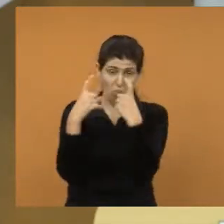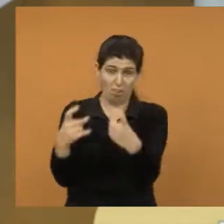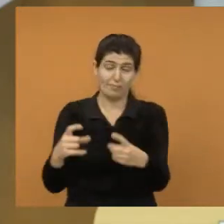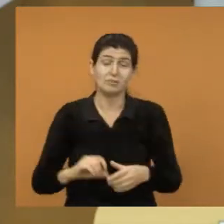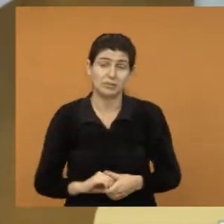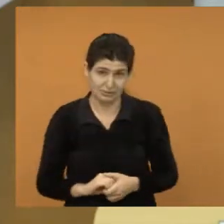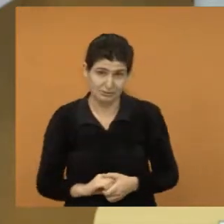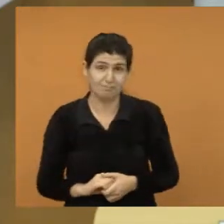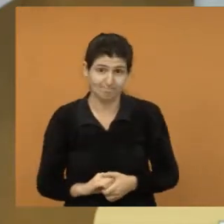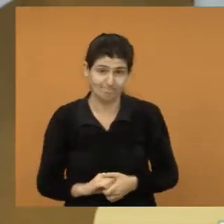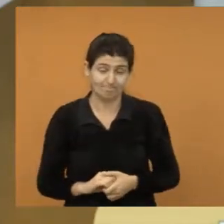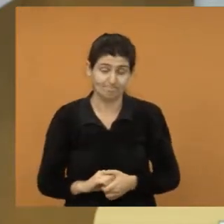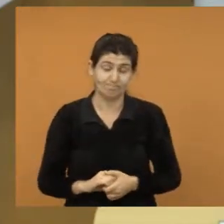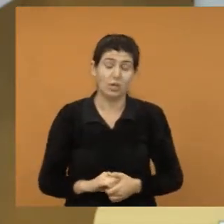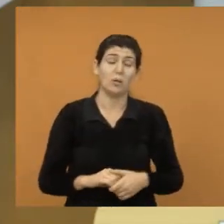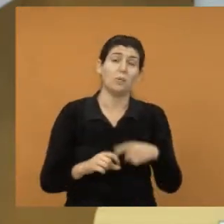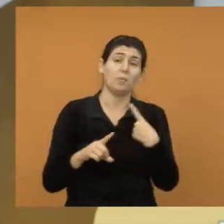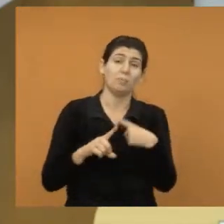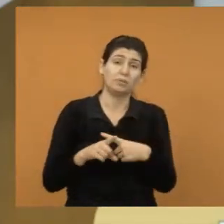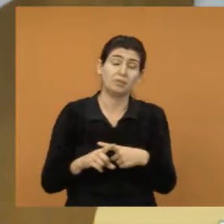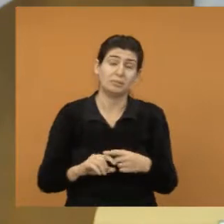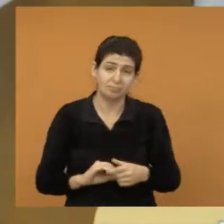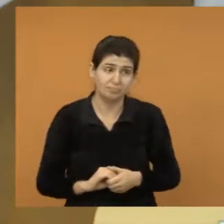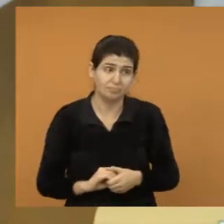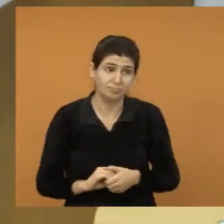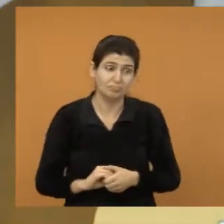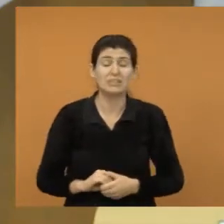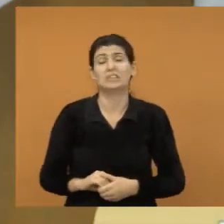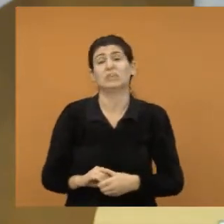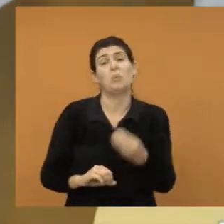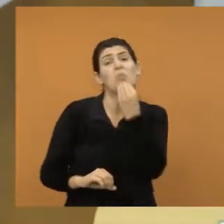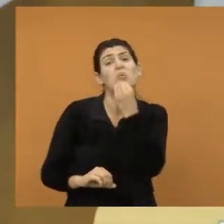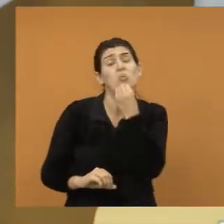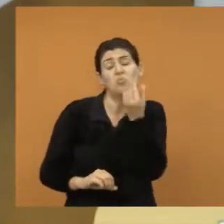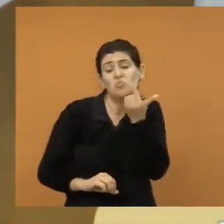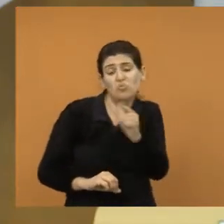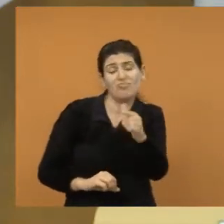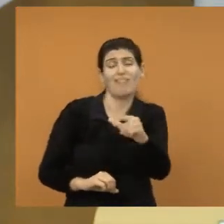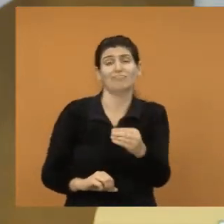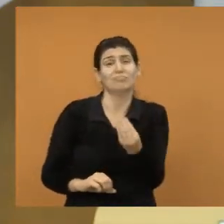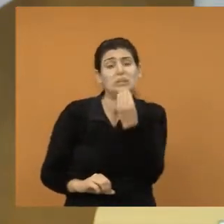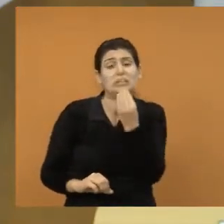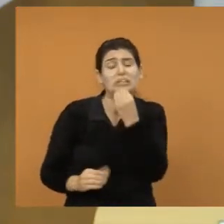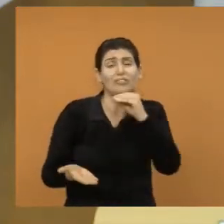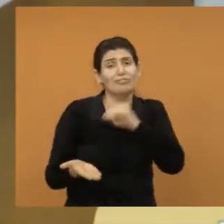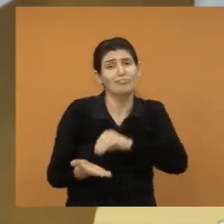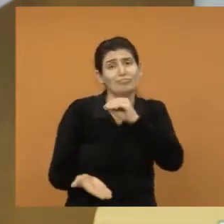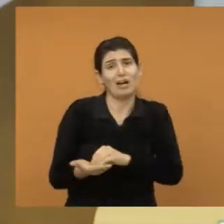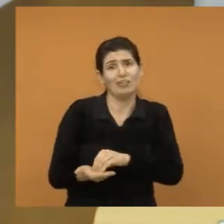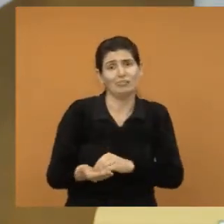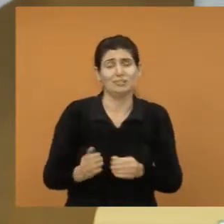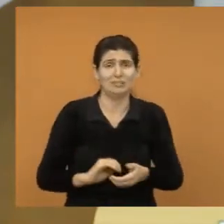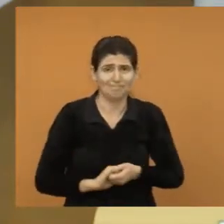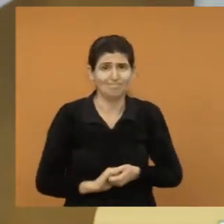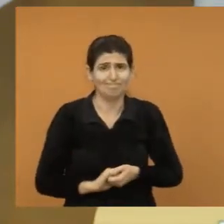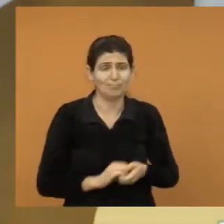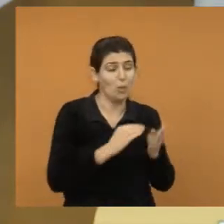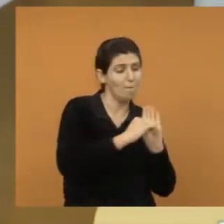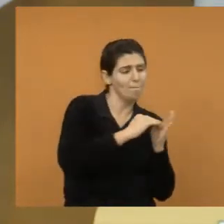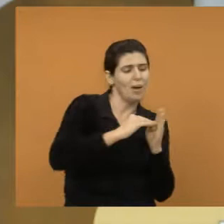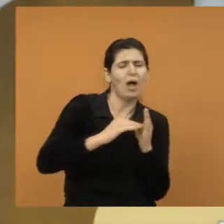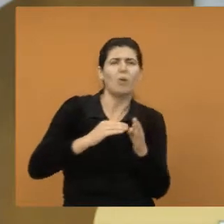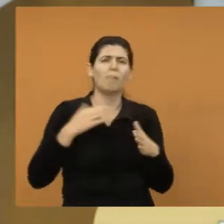ali em que as oportunidades estão escassas. É comum a gente andar nos bairros distantes da cidade e